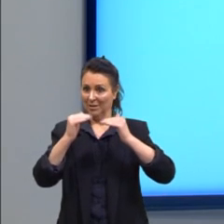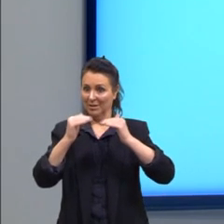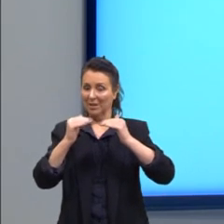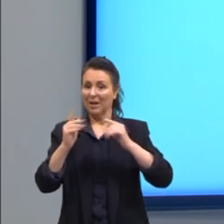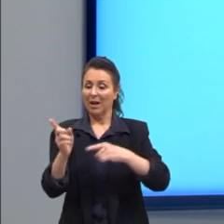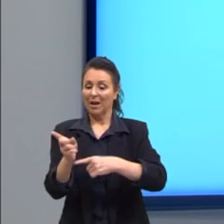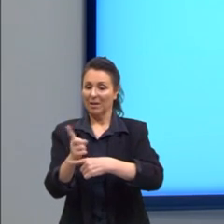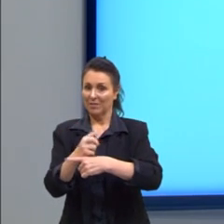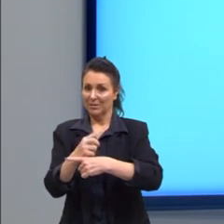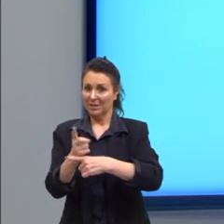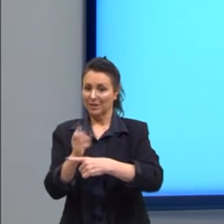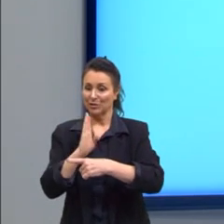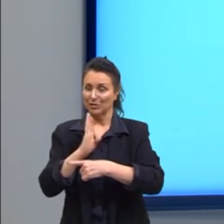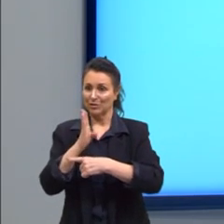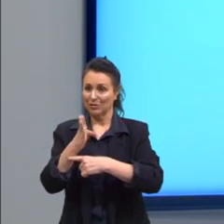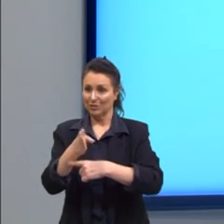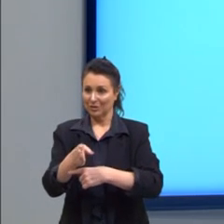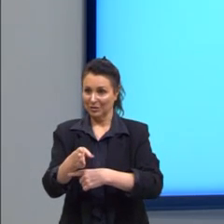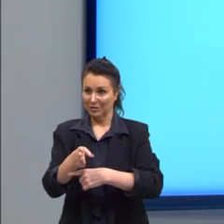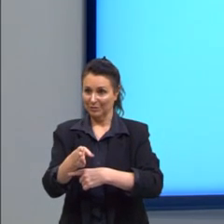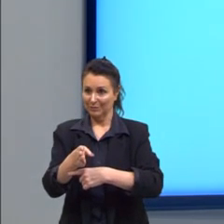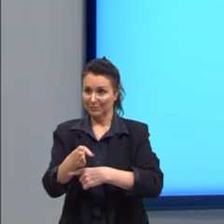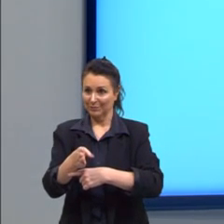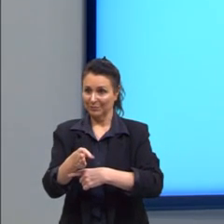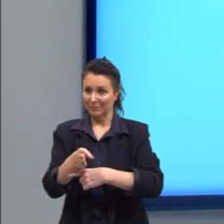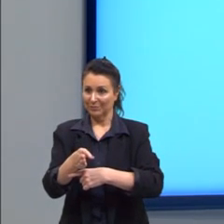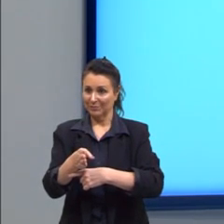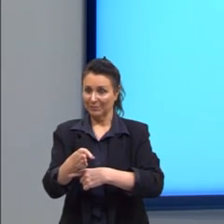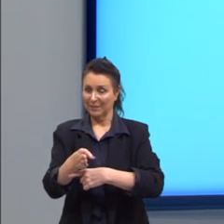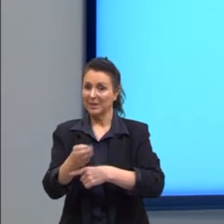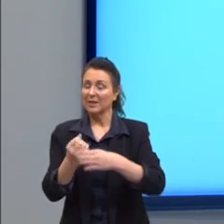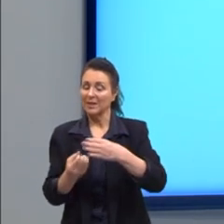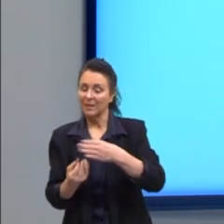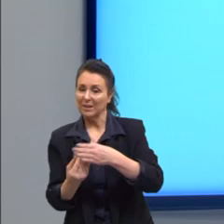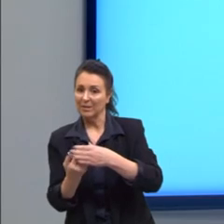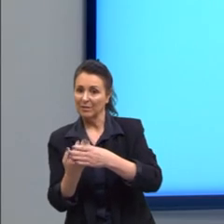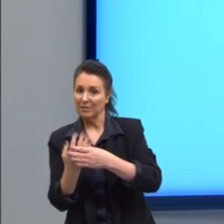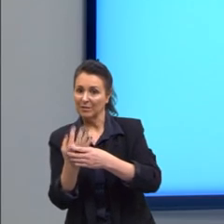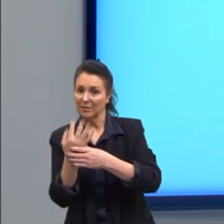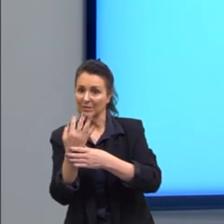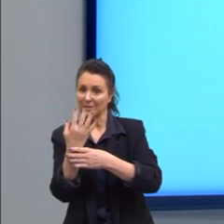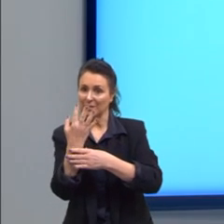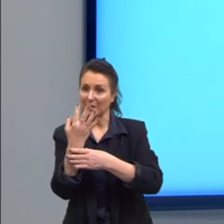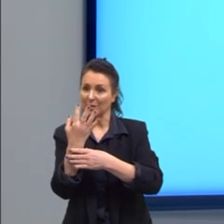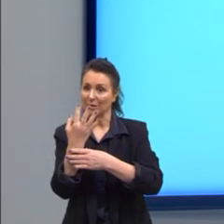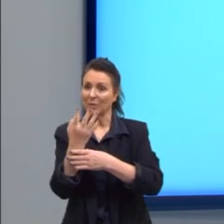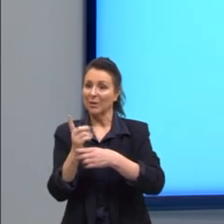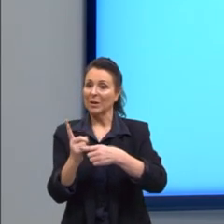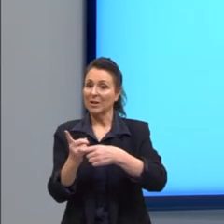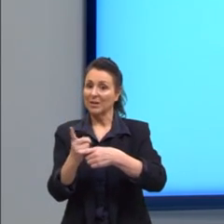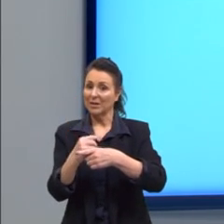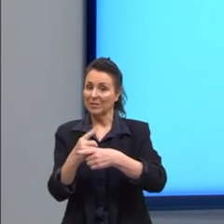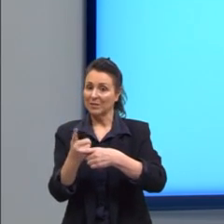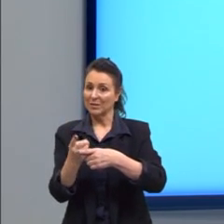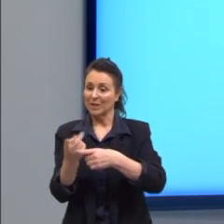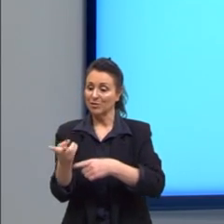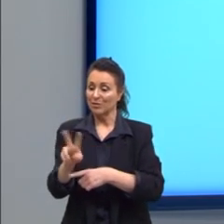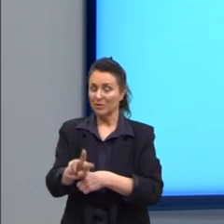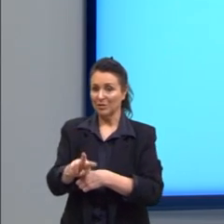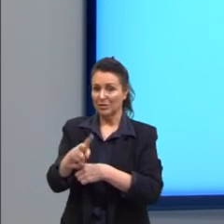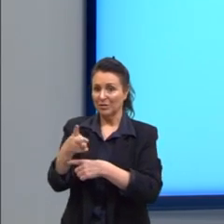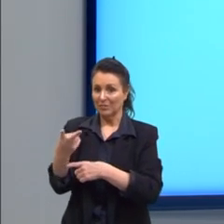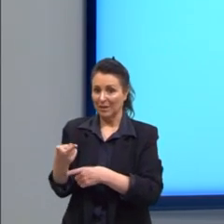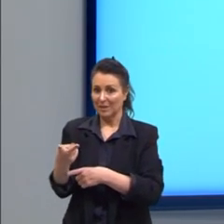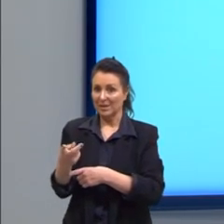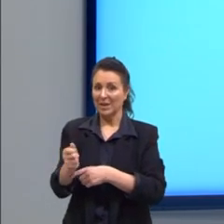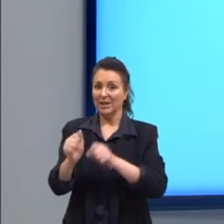direta que neste caso é a evaporação vaporização e a velocidade inversa que